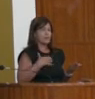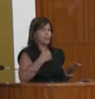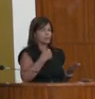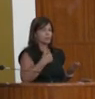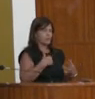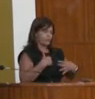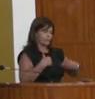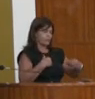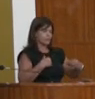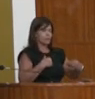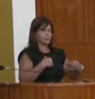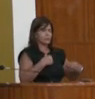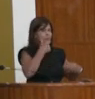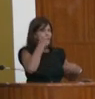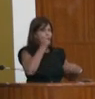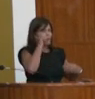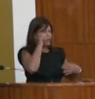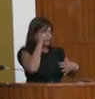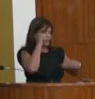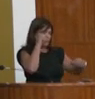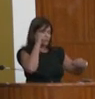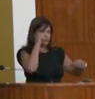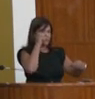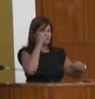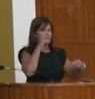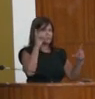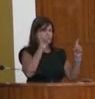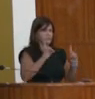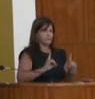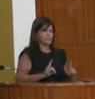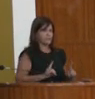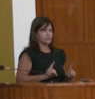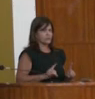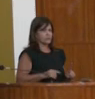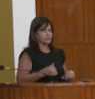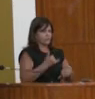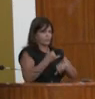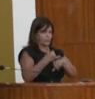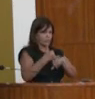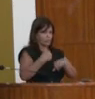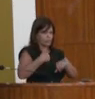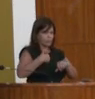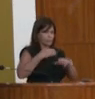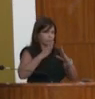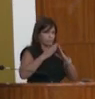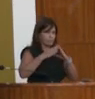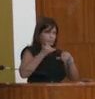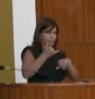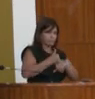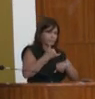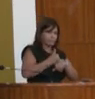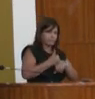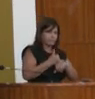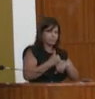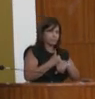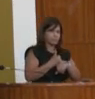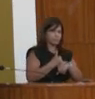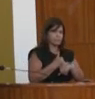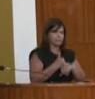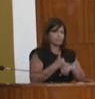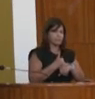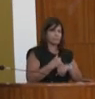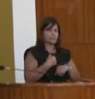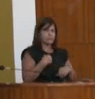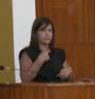duas crianças com deficiência, ok? E moradora de Volta Redonda, cidade que eu escolhi. E eu tenho visto esse